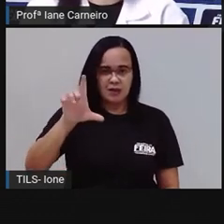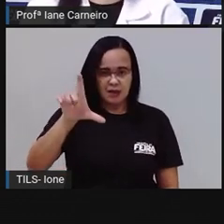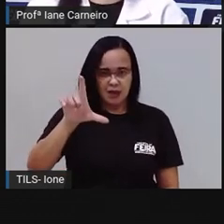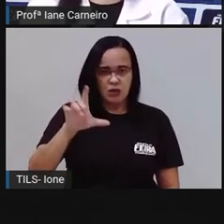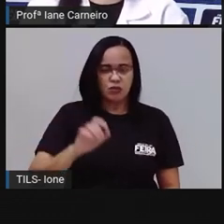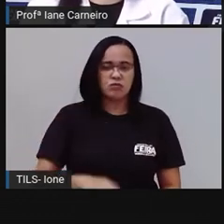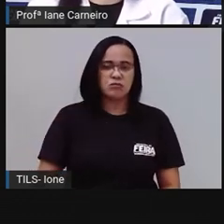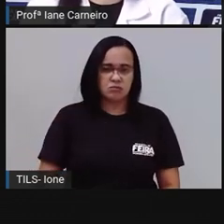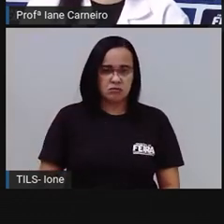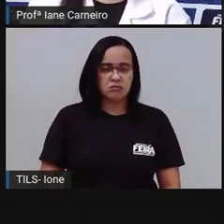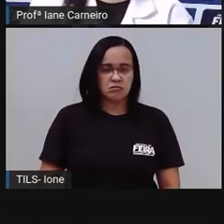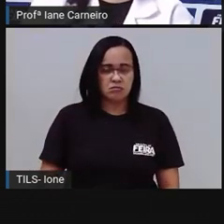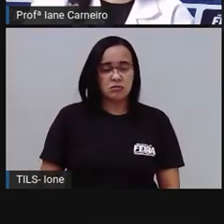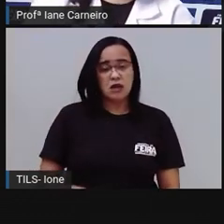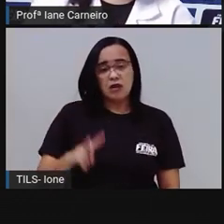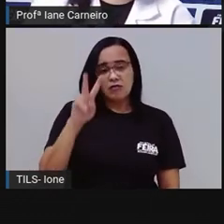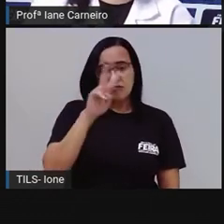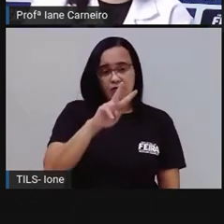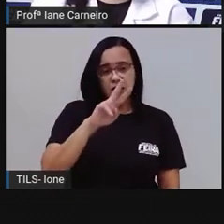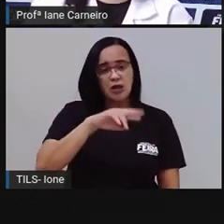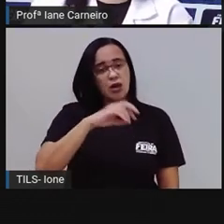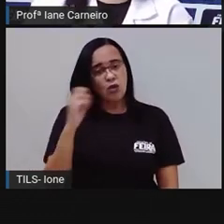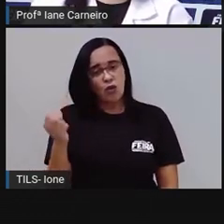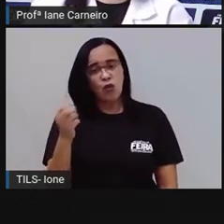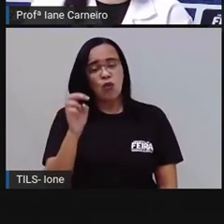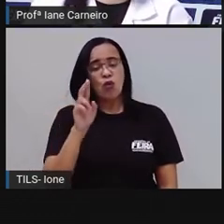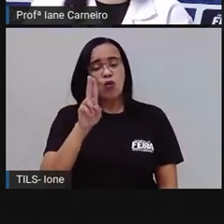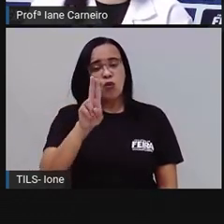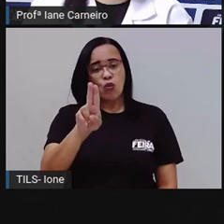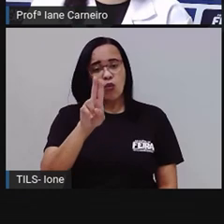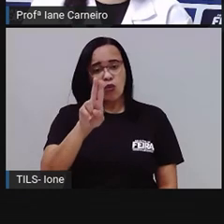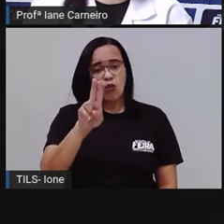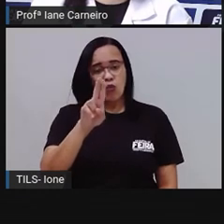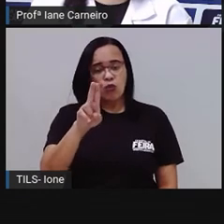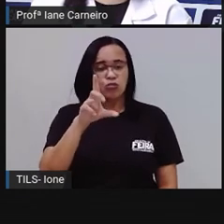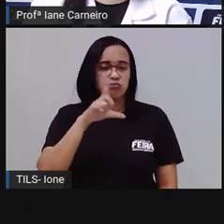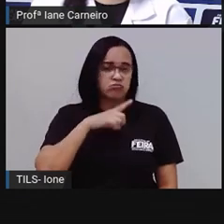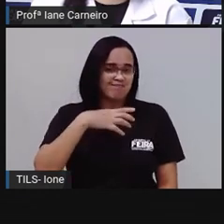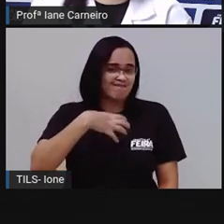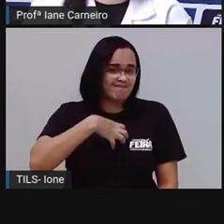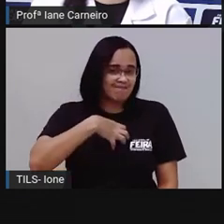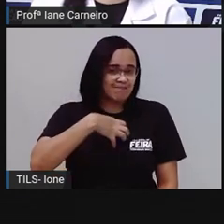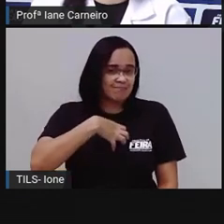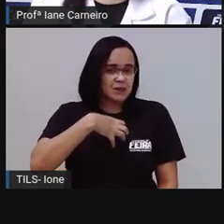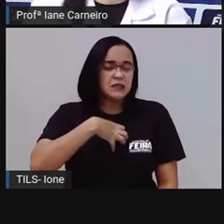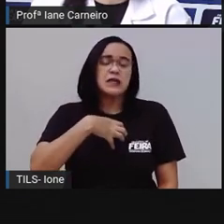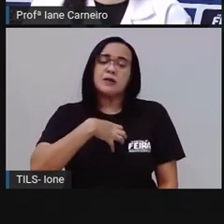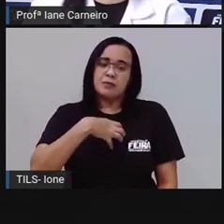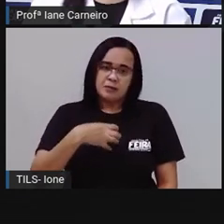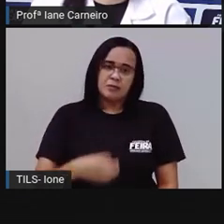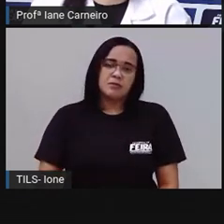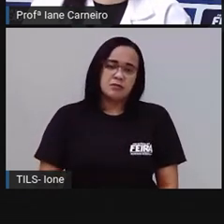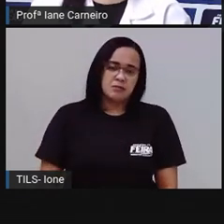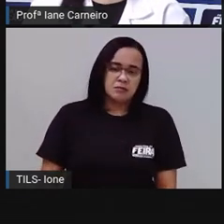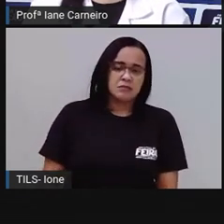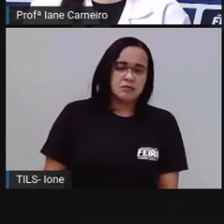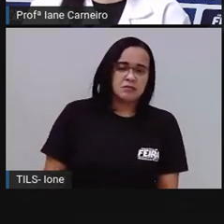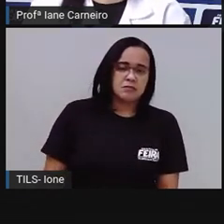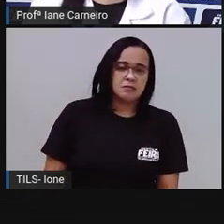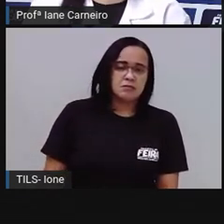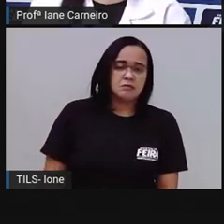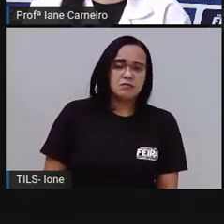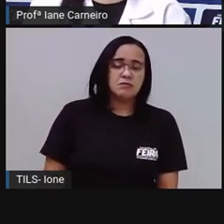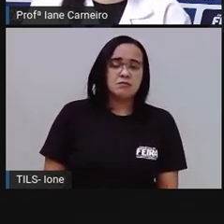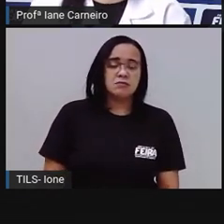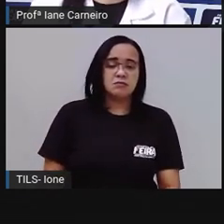V ou o som de U, tá certo? Então, nesse caso aqui de cima, o W vai ter o som de V, ó.